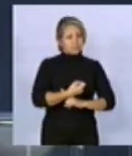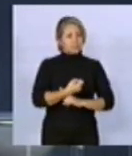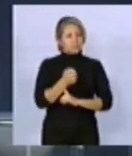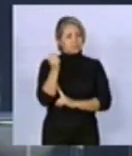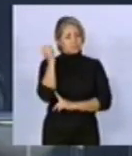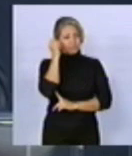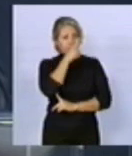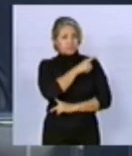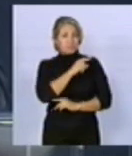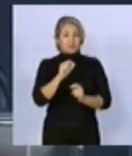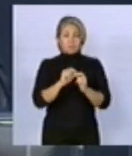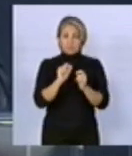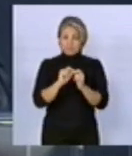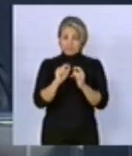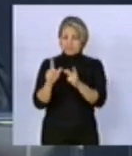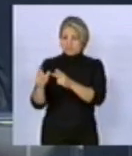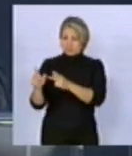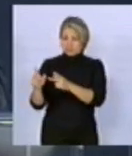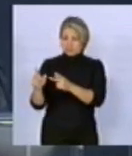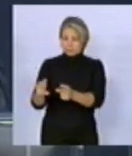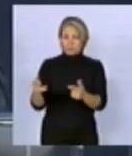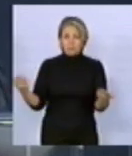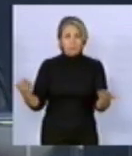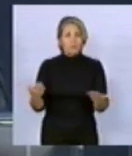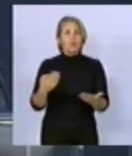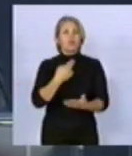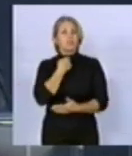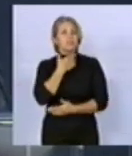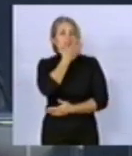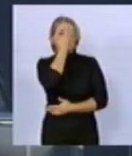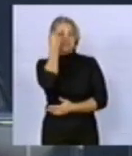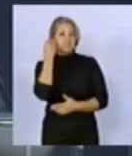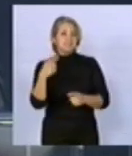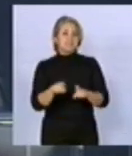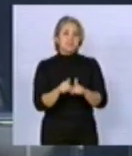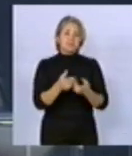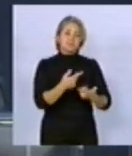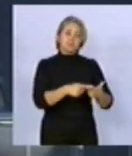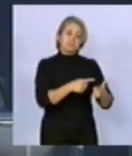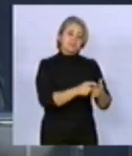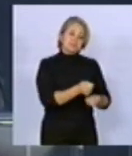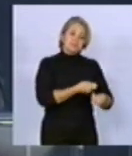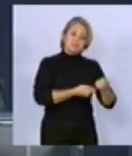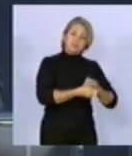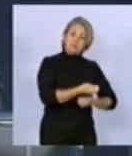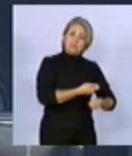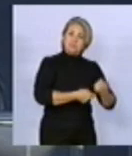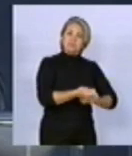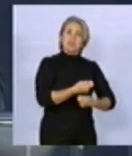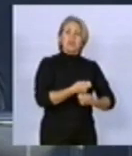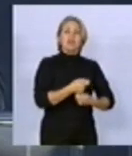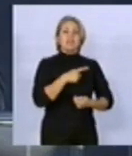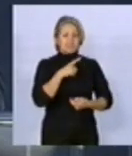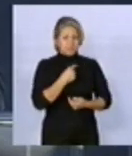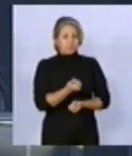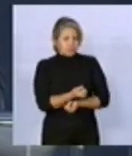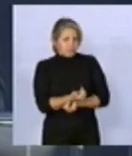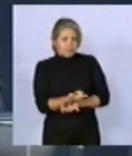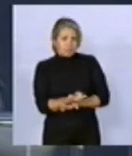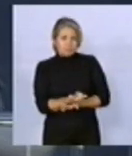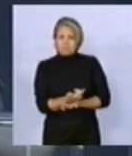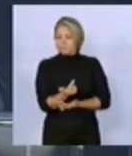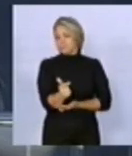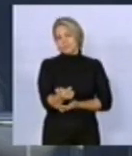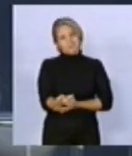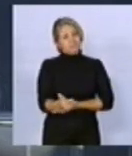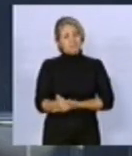e pra fazer isso nós não podemos deixar de lado os aspectos econômicos ou seja nós temos dinheiro para fazer isso tudo não